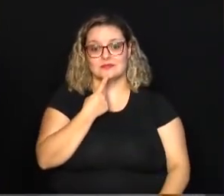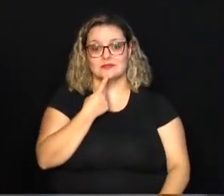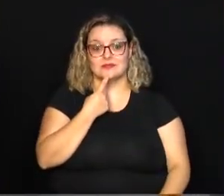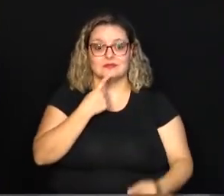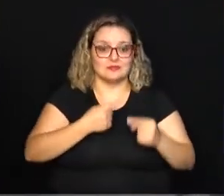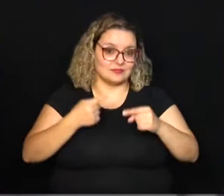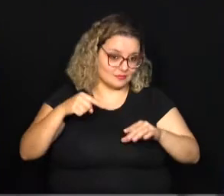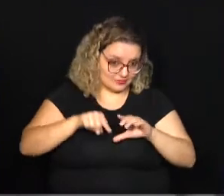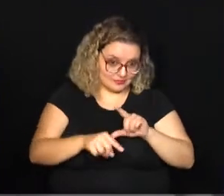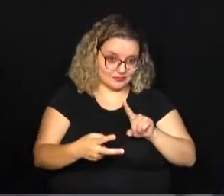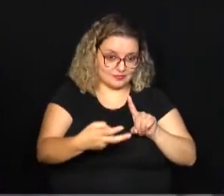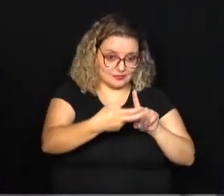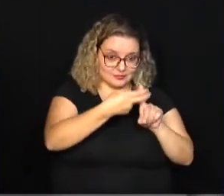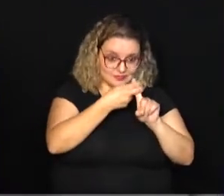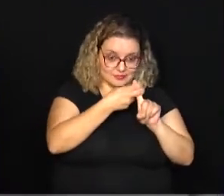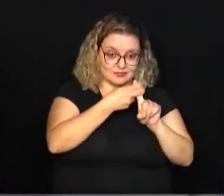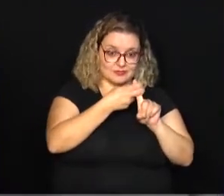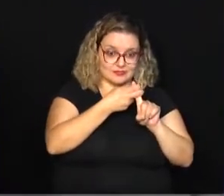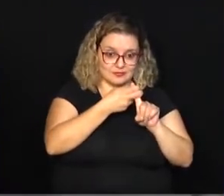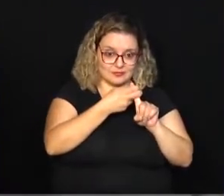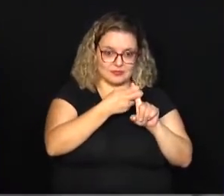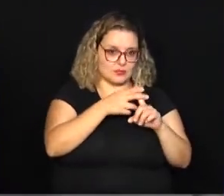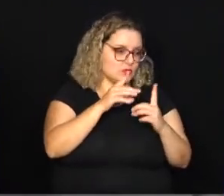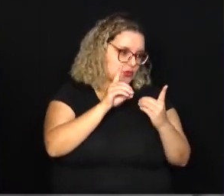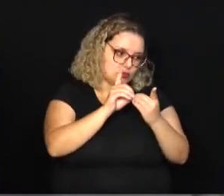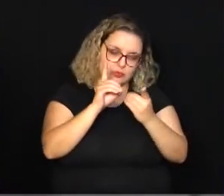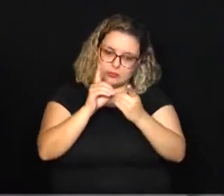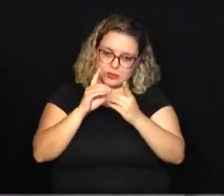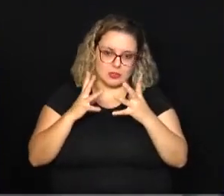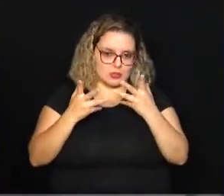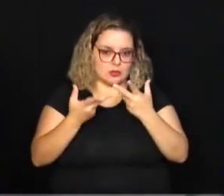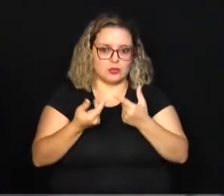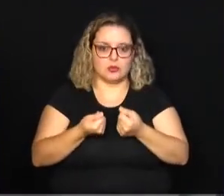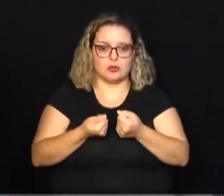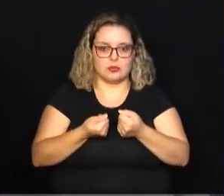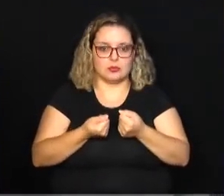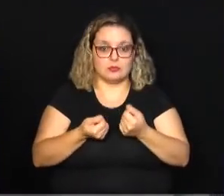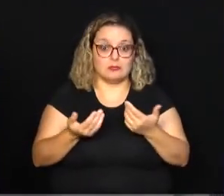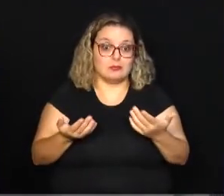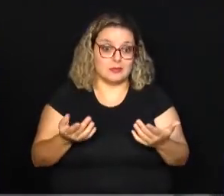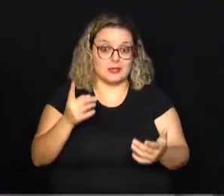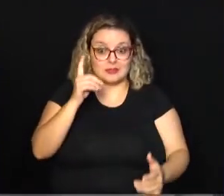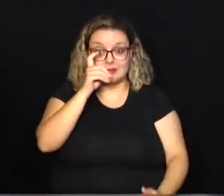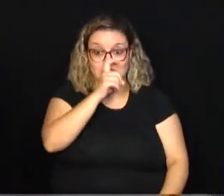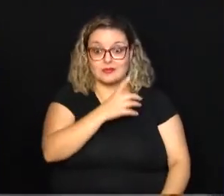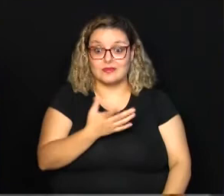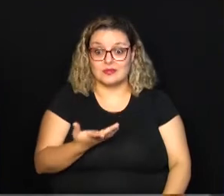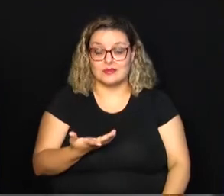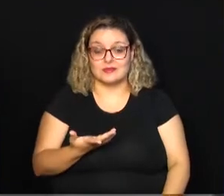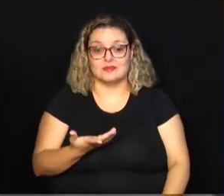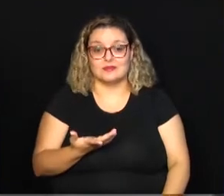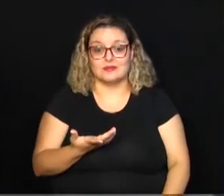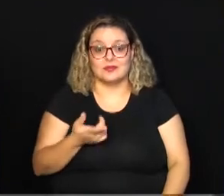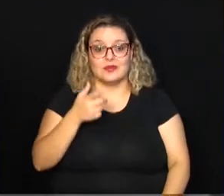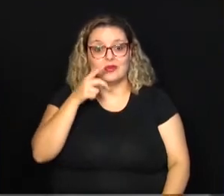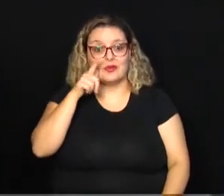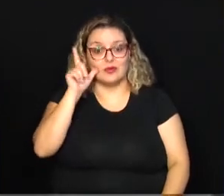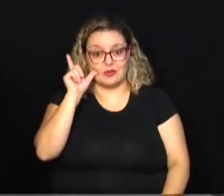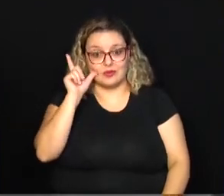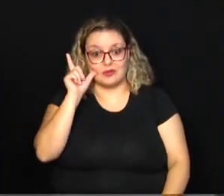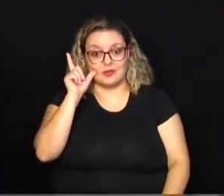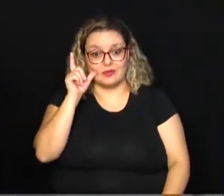SUS. O SUS é universal, eu sou obrigado a atender todo mundo, eu concordo. Mas é complicado. Ontem eu recebi uma